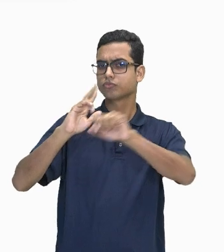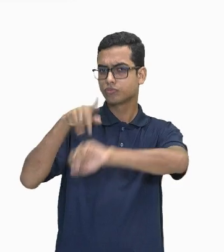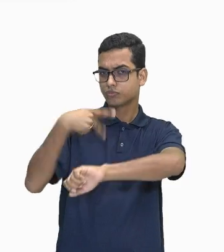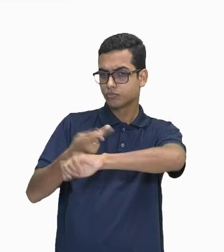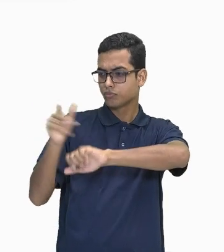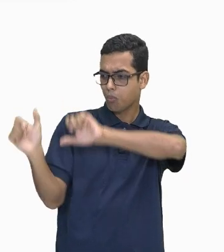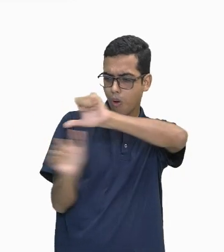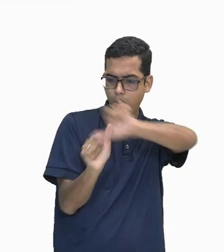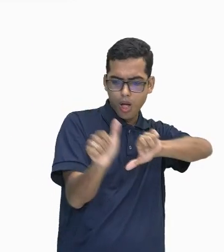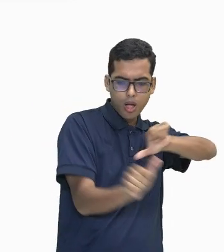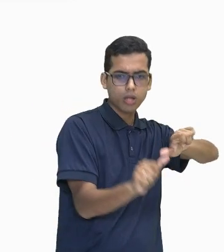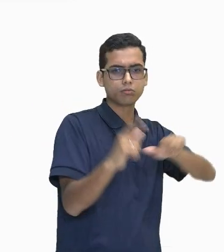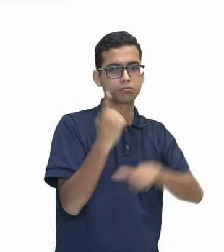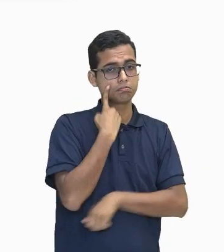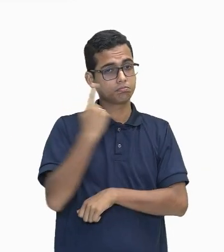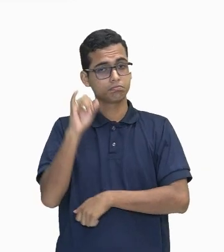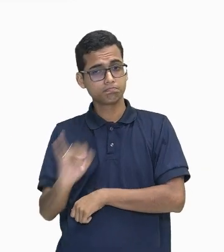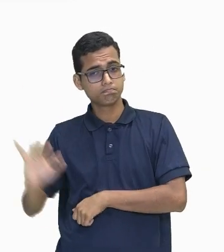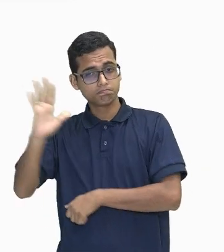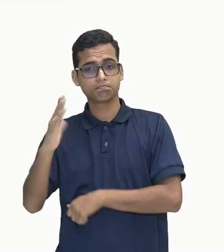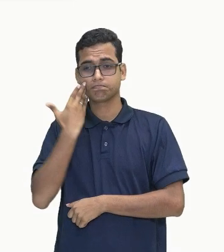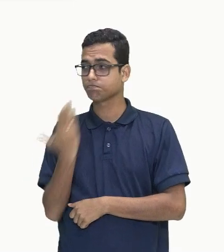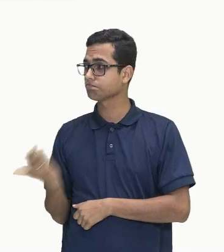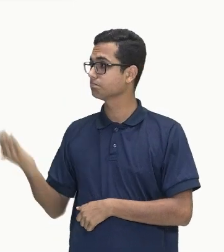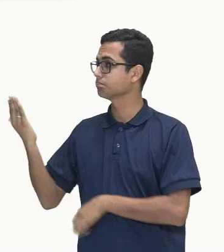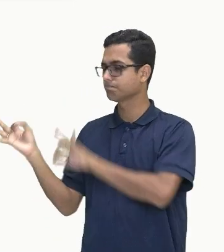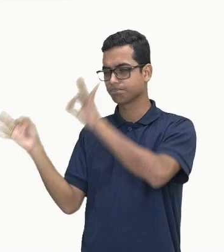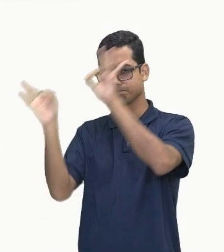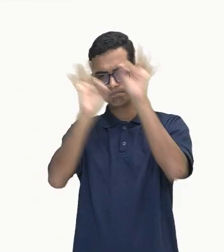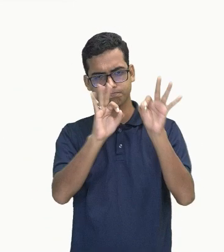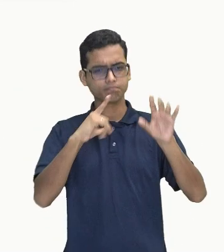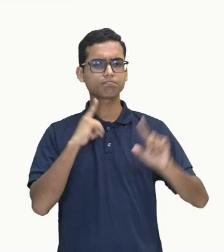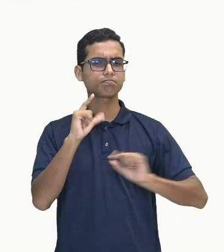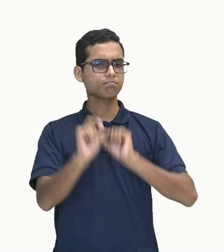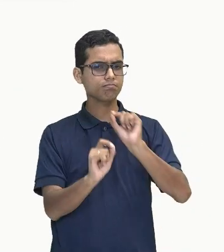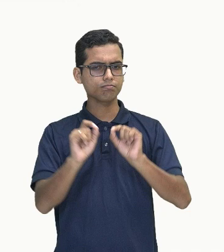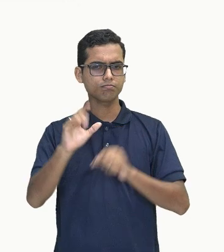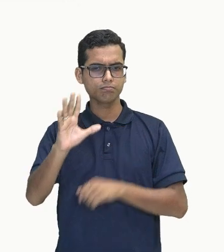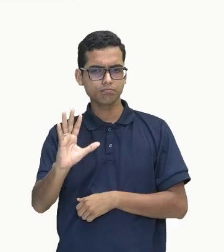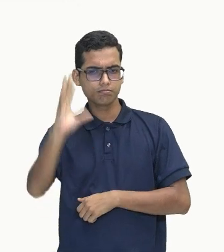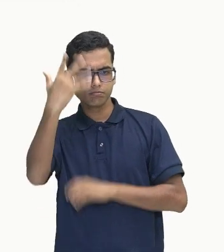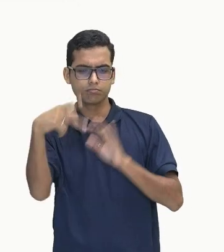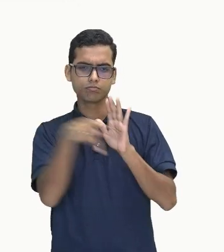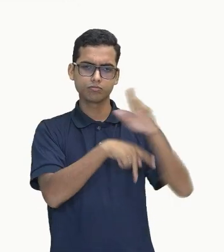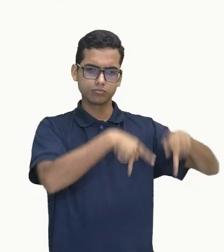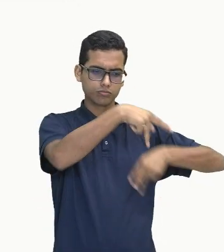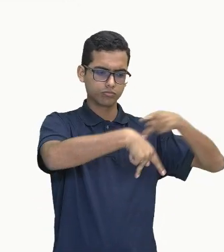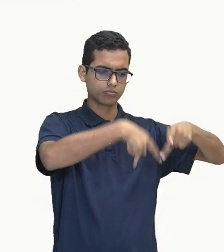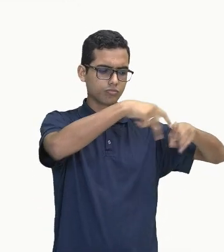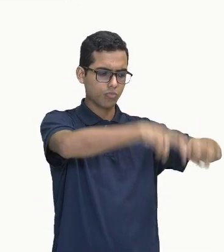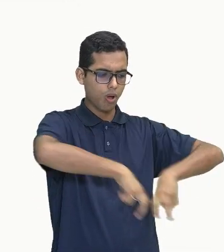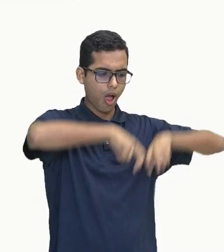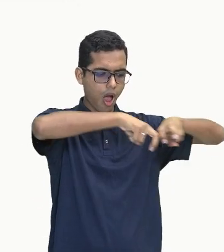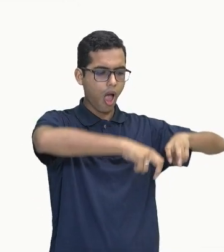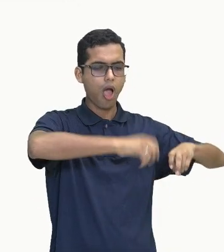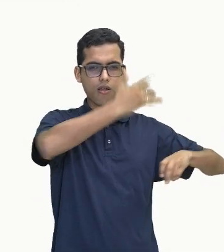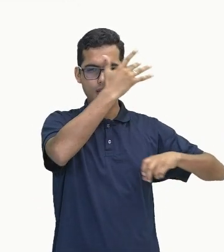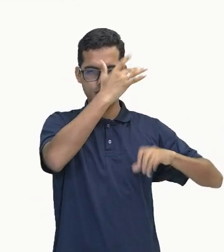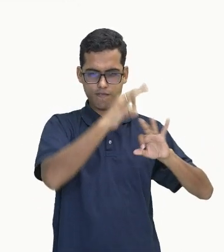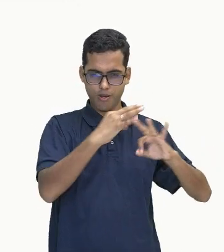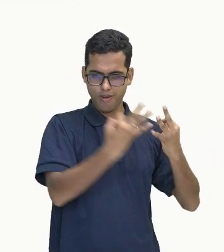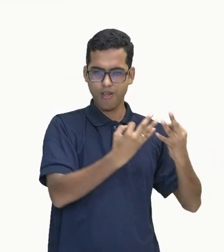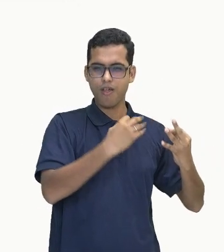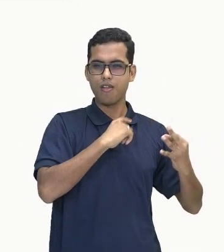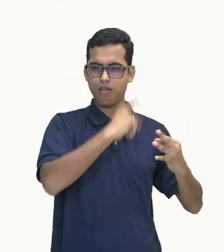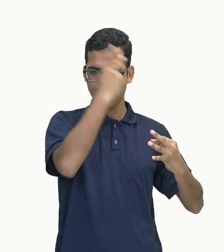temos, nessas imagens, olha, para vocês observarem, acontecendo ali o êxodo rural, né, a família saindo do